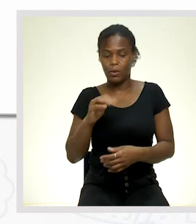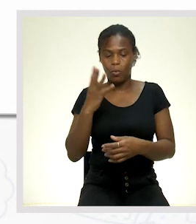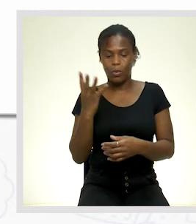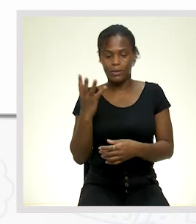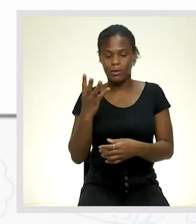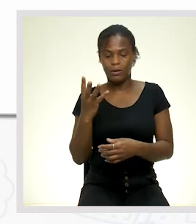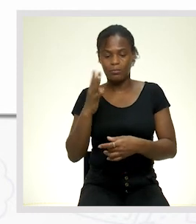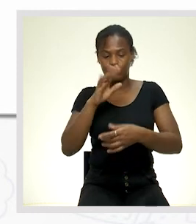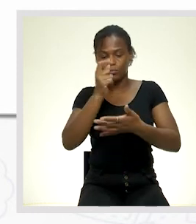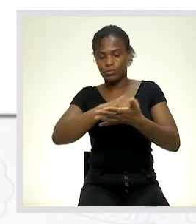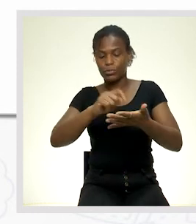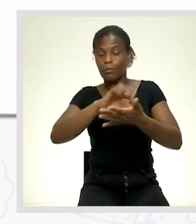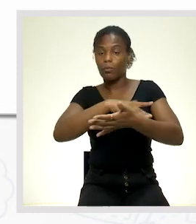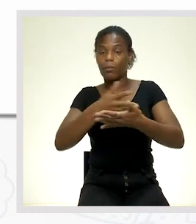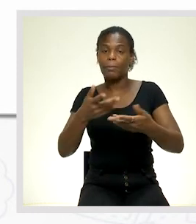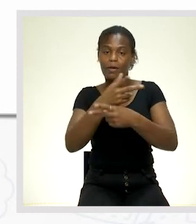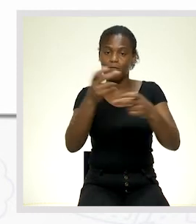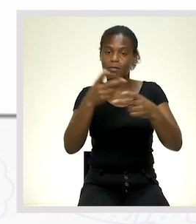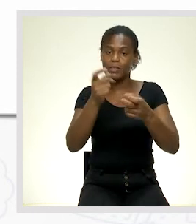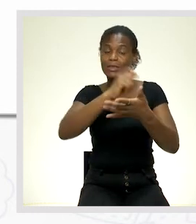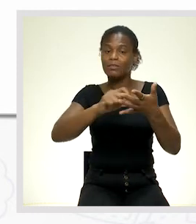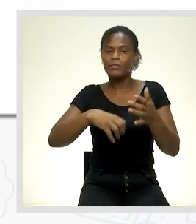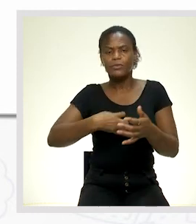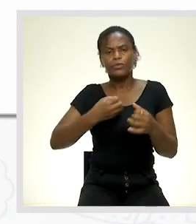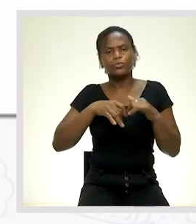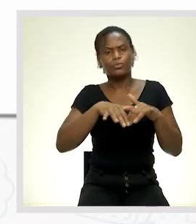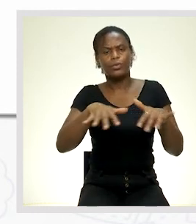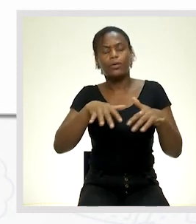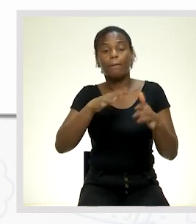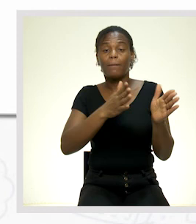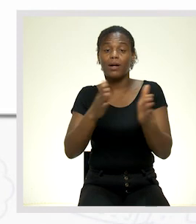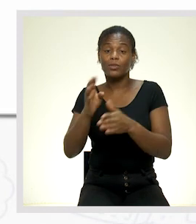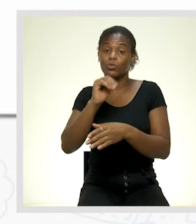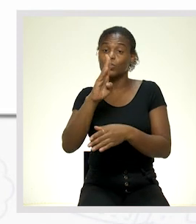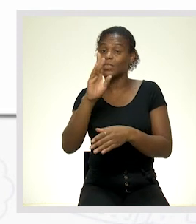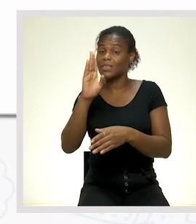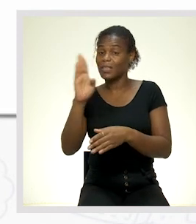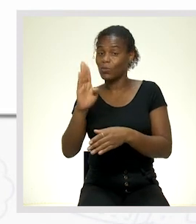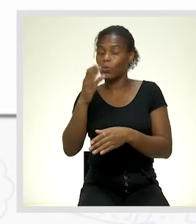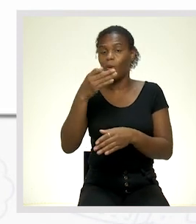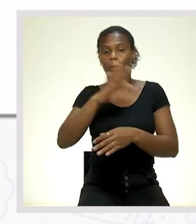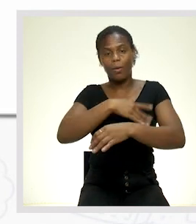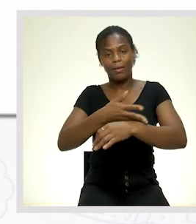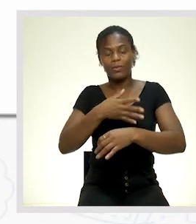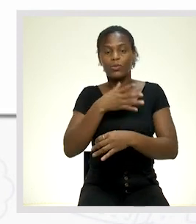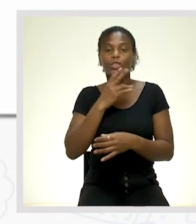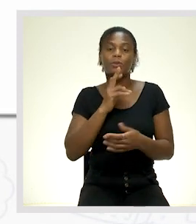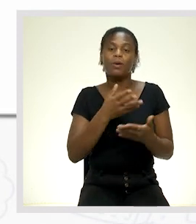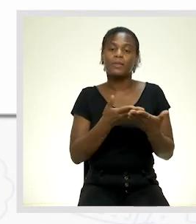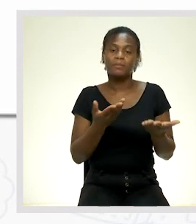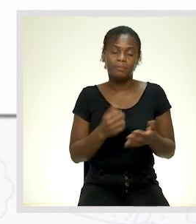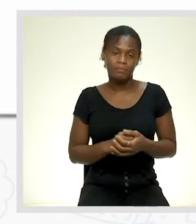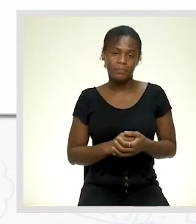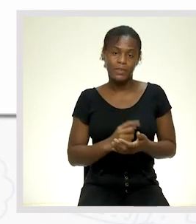que expressam o desejo de evasão por parte do sujeito poético. A resposta são os